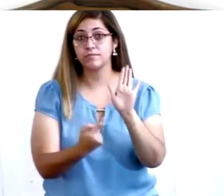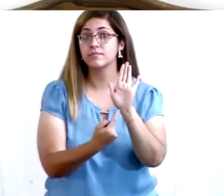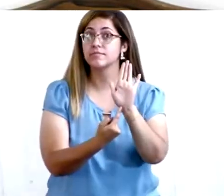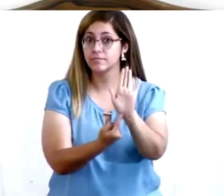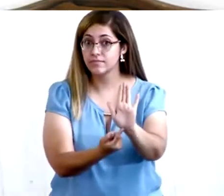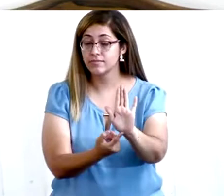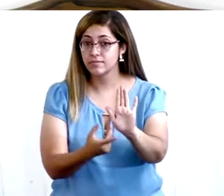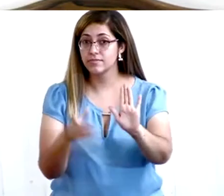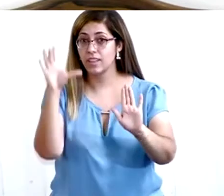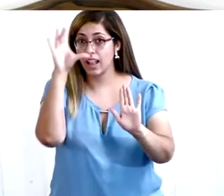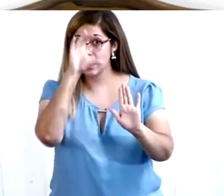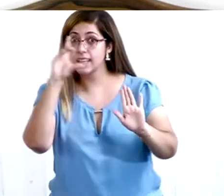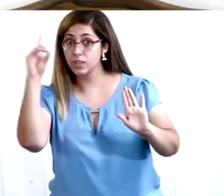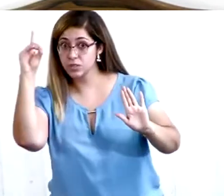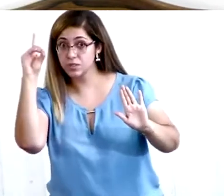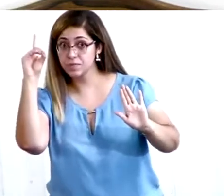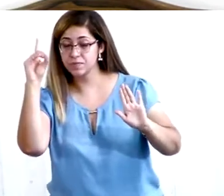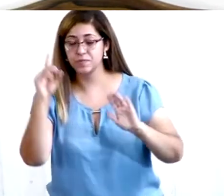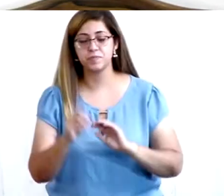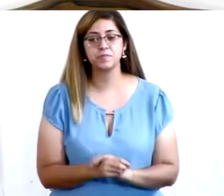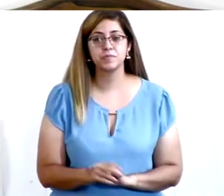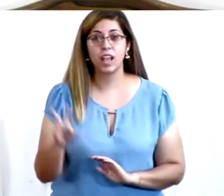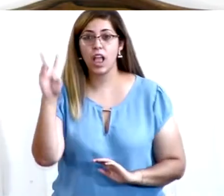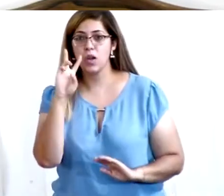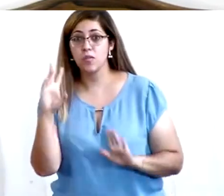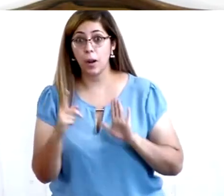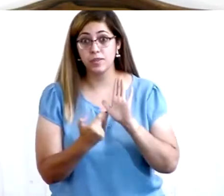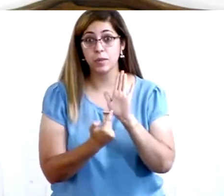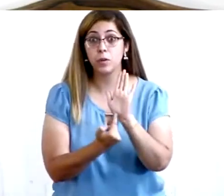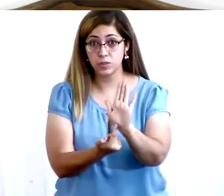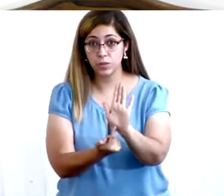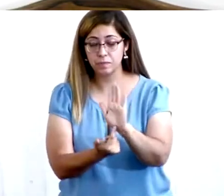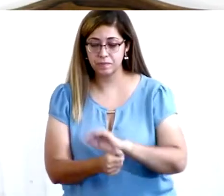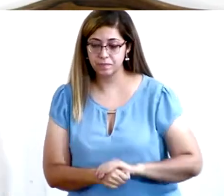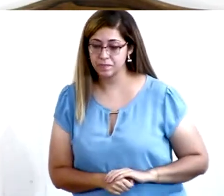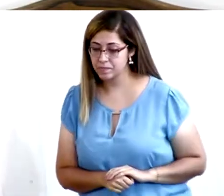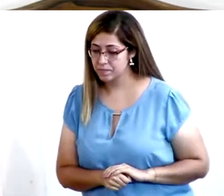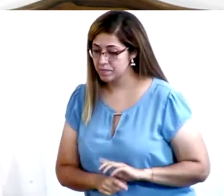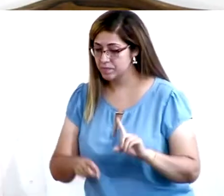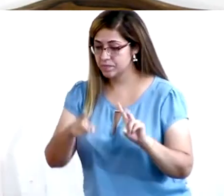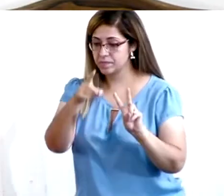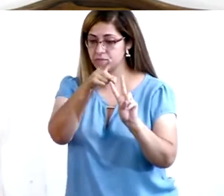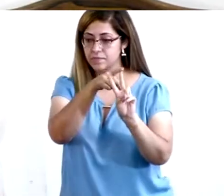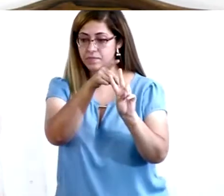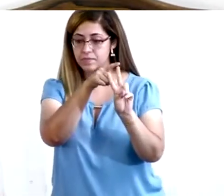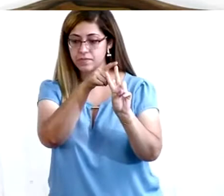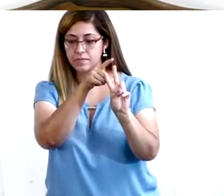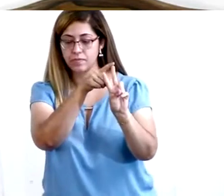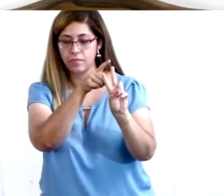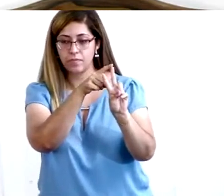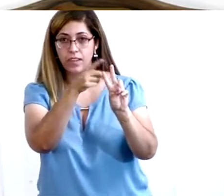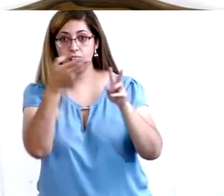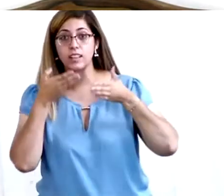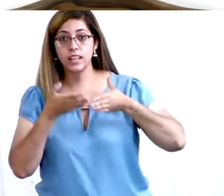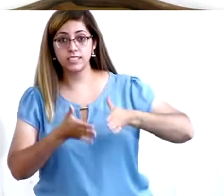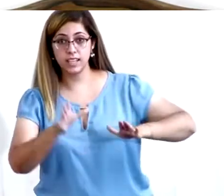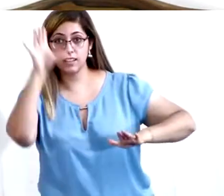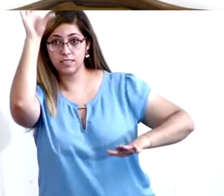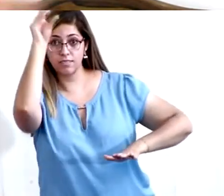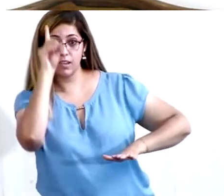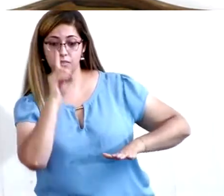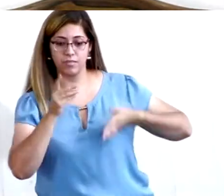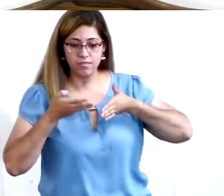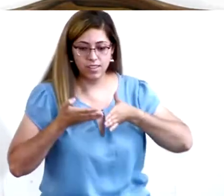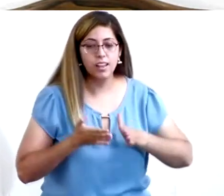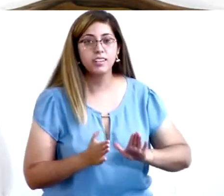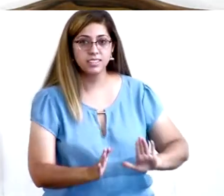era Deus, estava com Deus, revelou-se. Essa passagem fala de encarnação. Este verbo, a